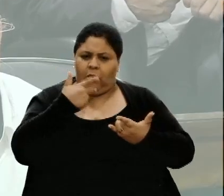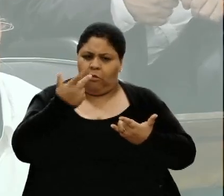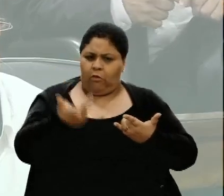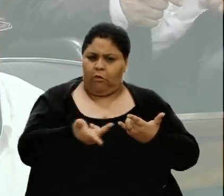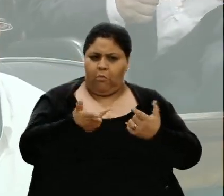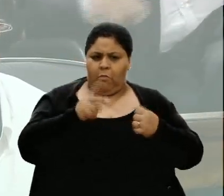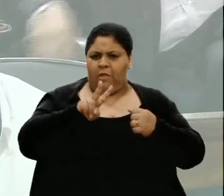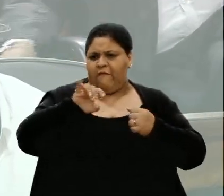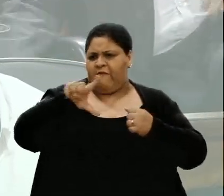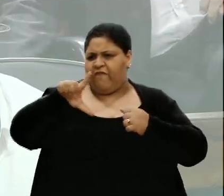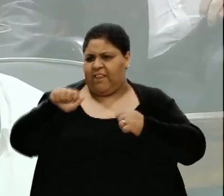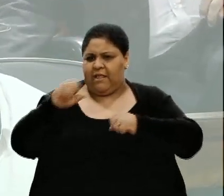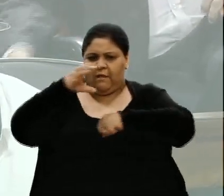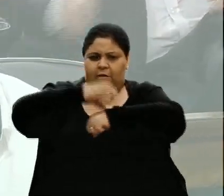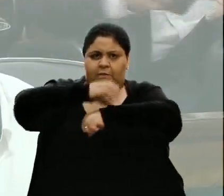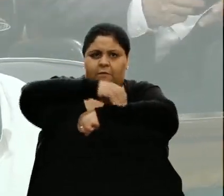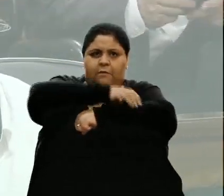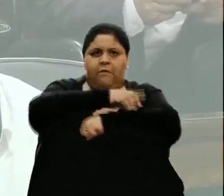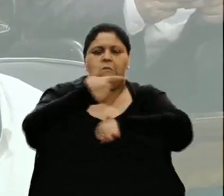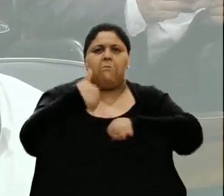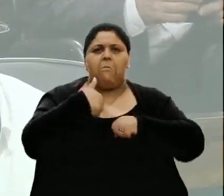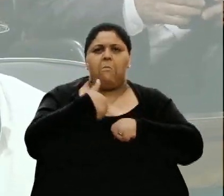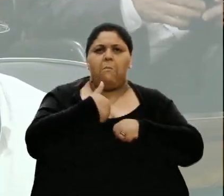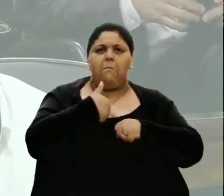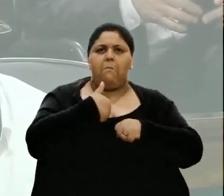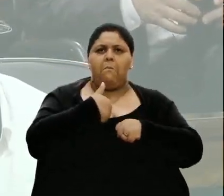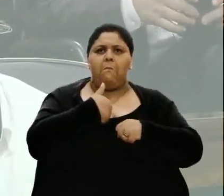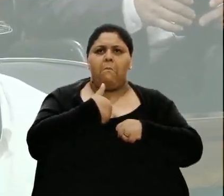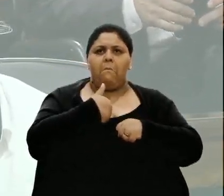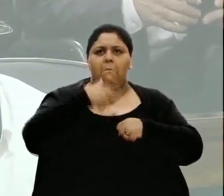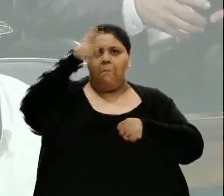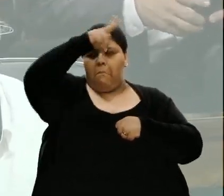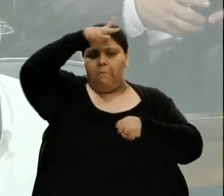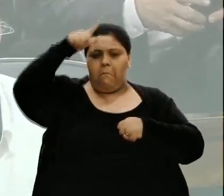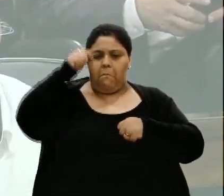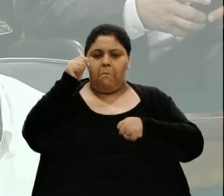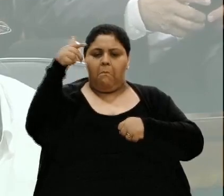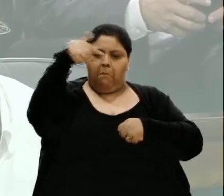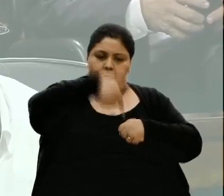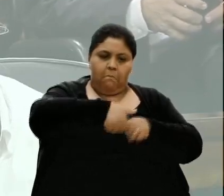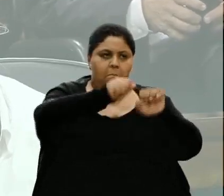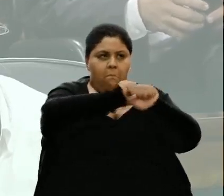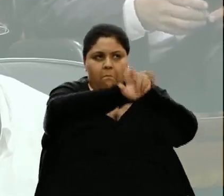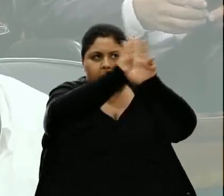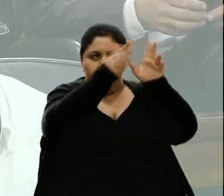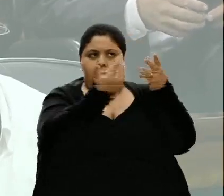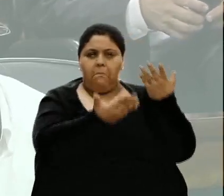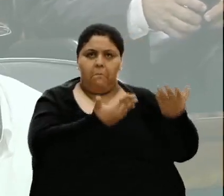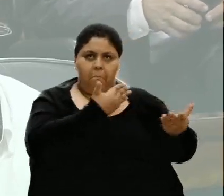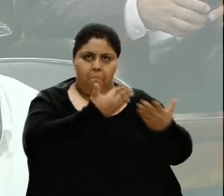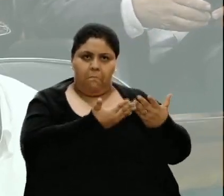Vila Sapo, eu estava com, né, a prefeitura veio aqui, esclareceu as dúvidas. Essa palavra. Né?